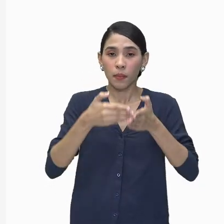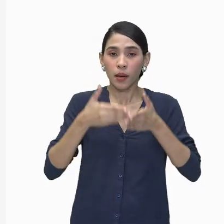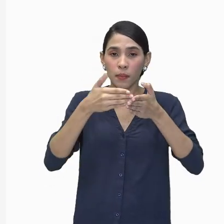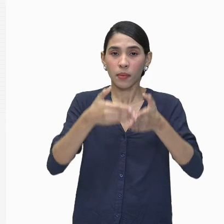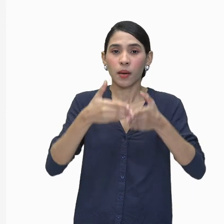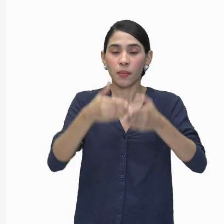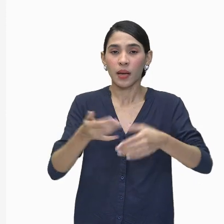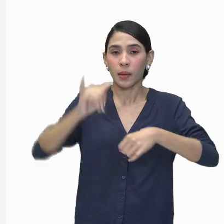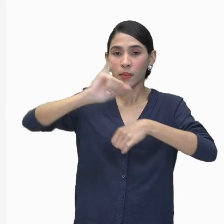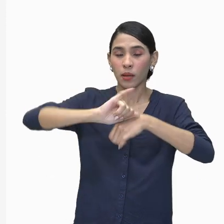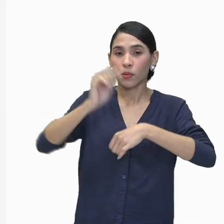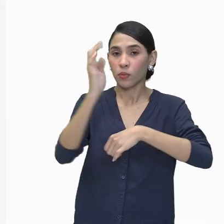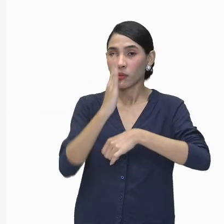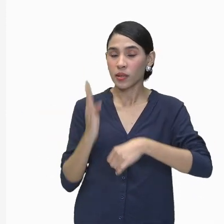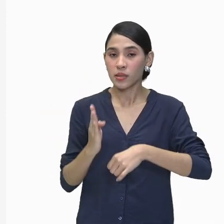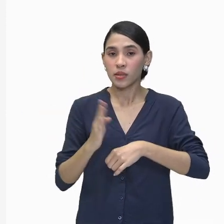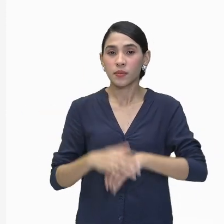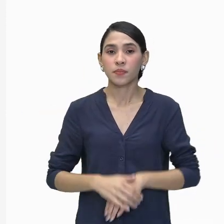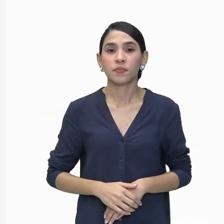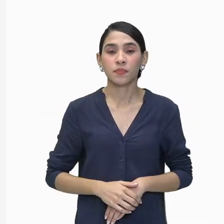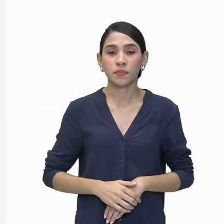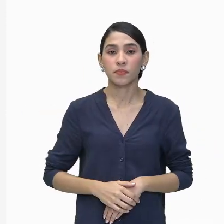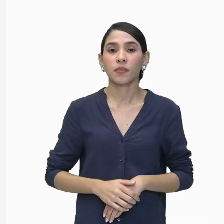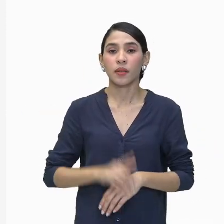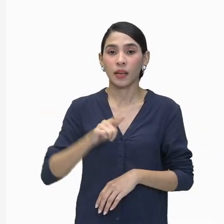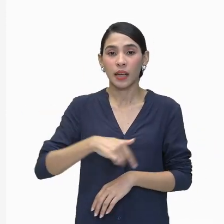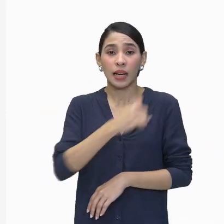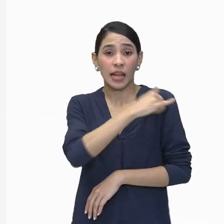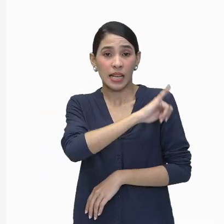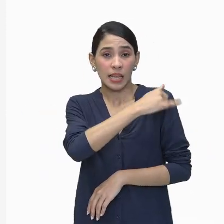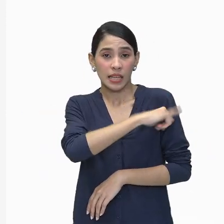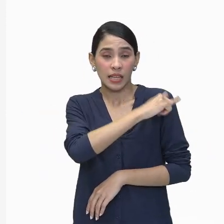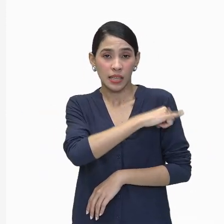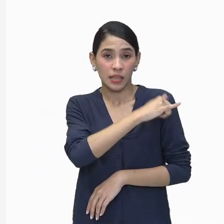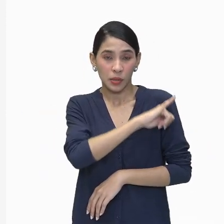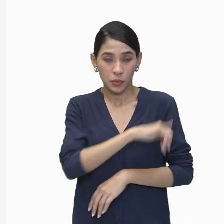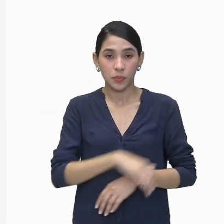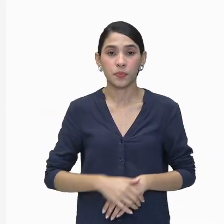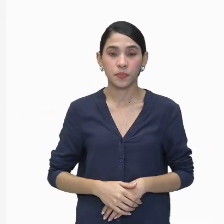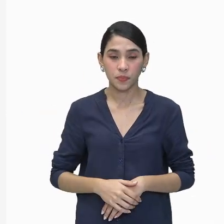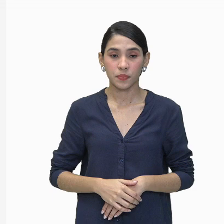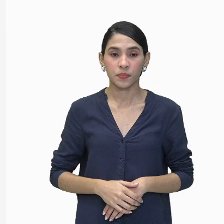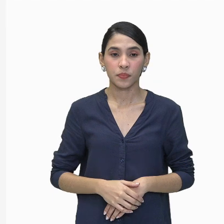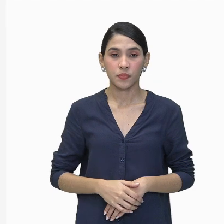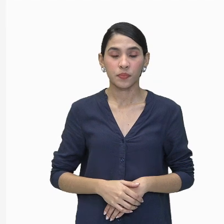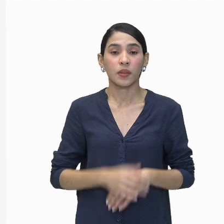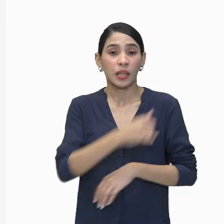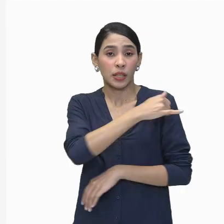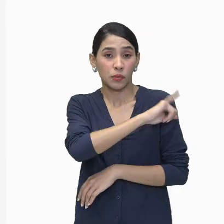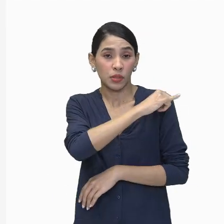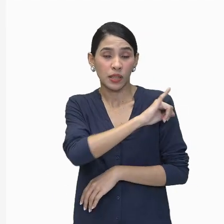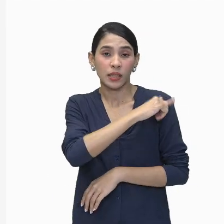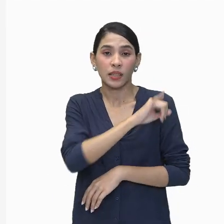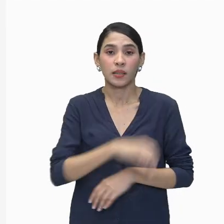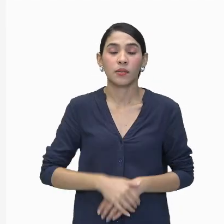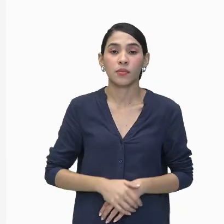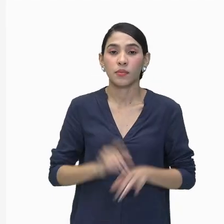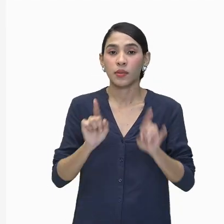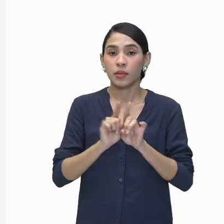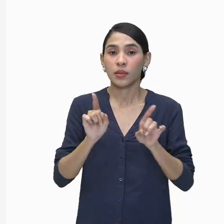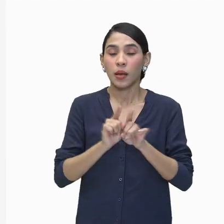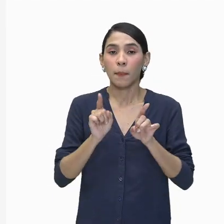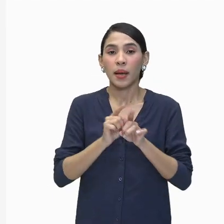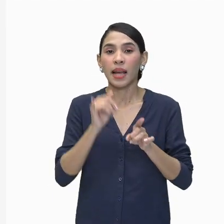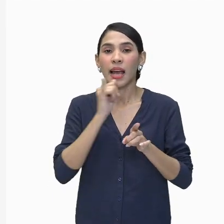capital do Brasil naquele momento, que era quem? Rio de Janeiro. Não era quem, era onde, na verdade, né? Era Rio de Janeiro. Vão apontar os seus canhões